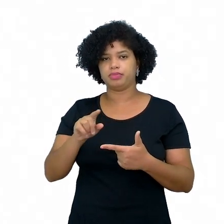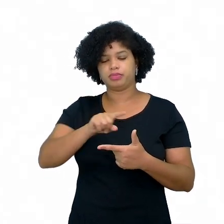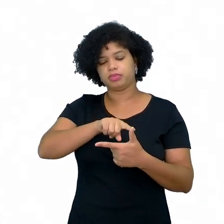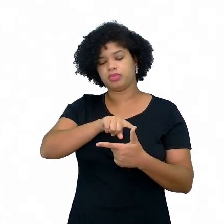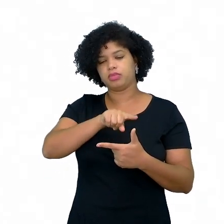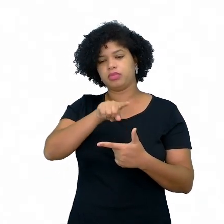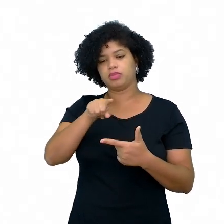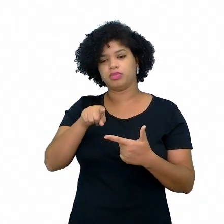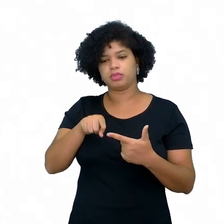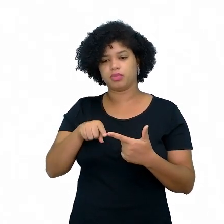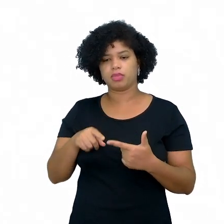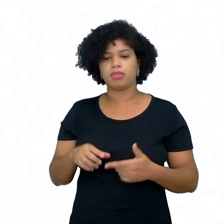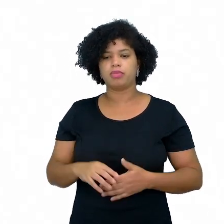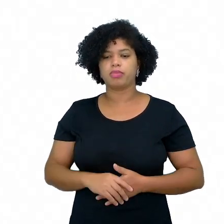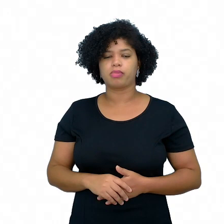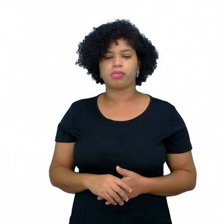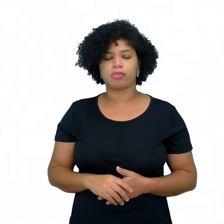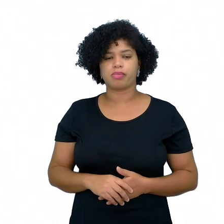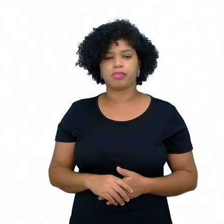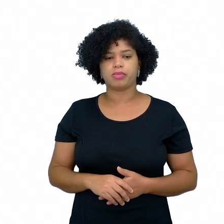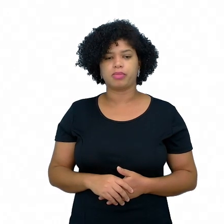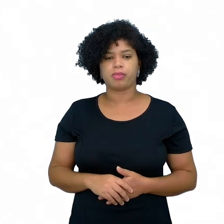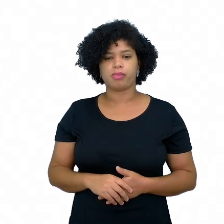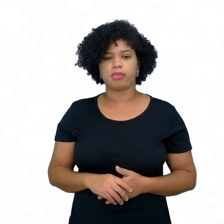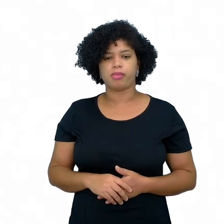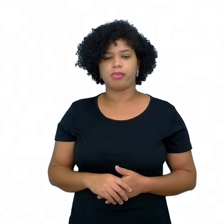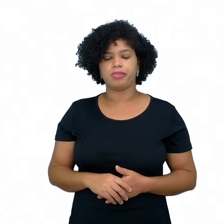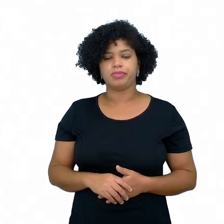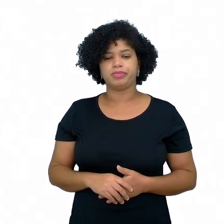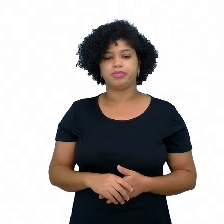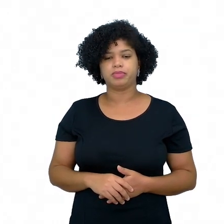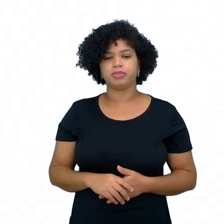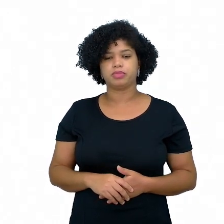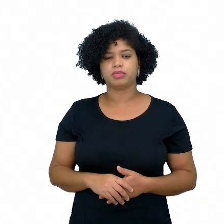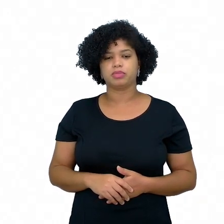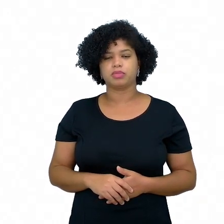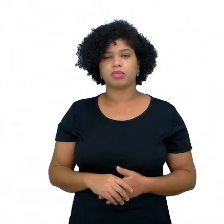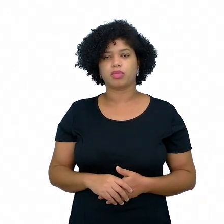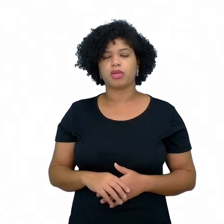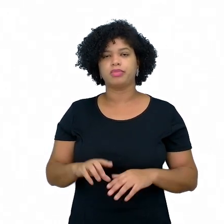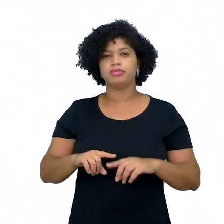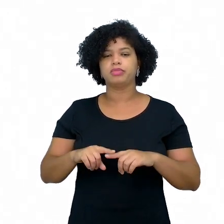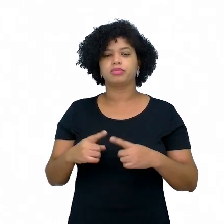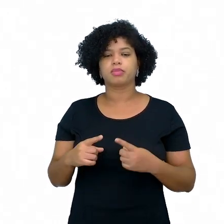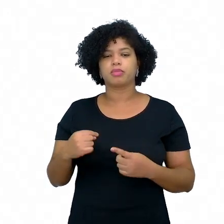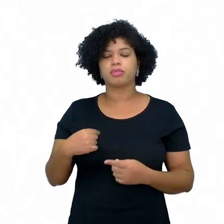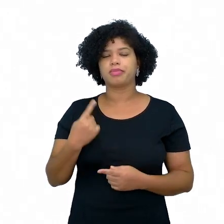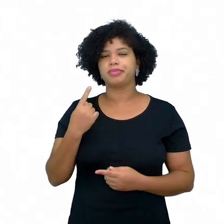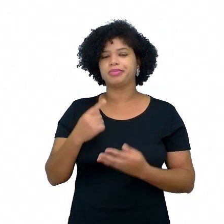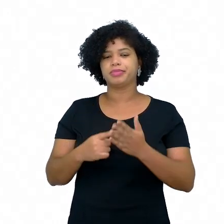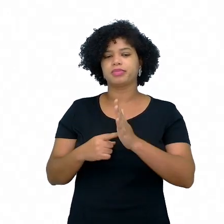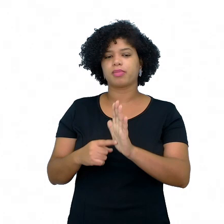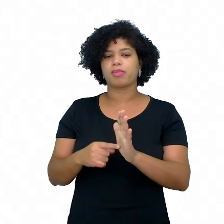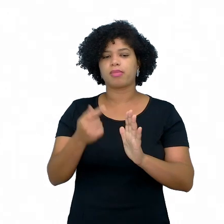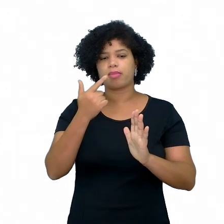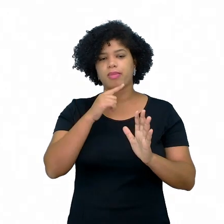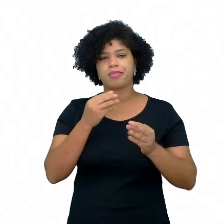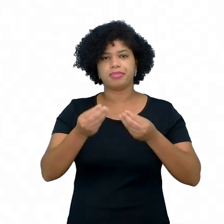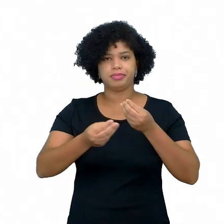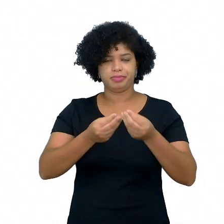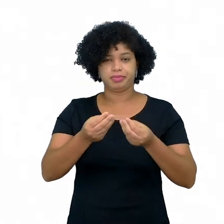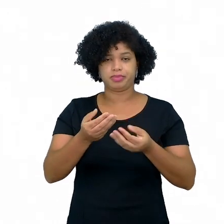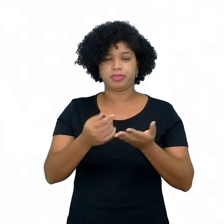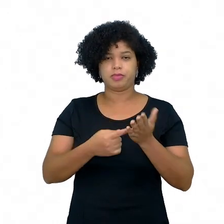de ângulos, né, como que a gente pode estar apresentando isso para